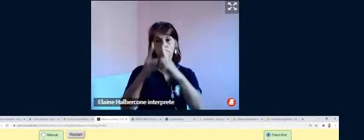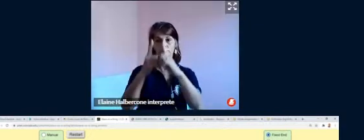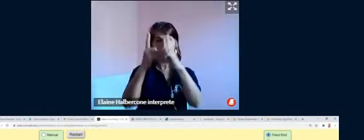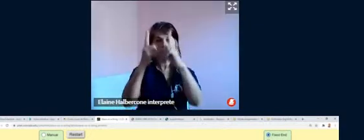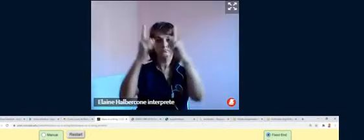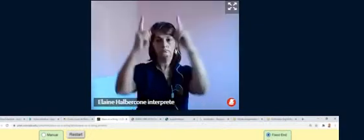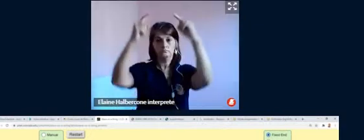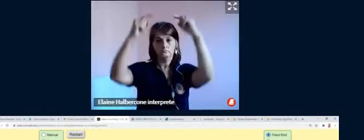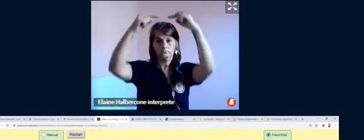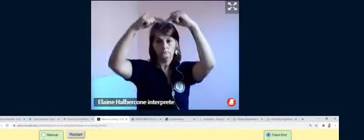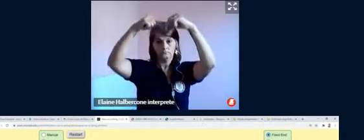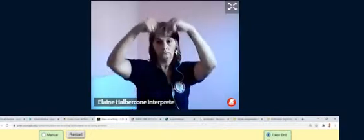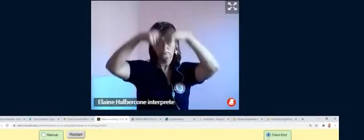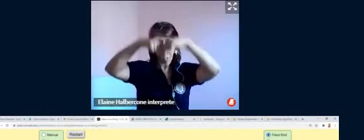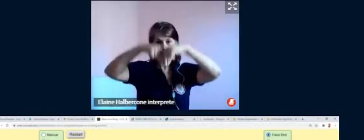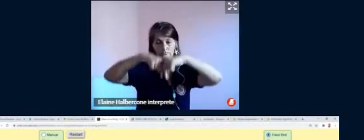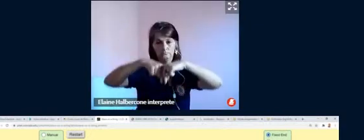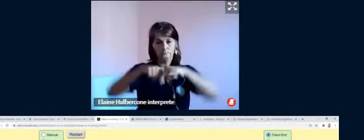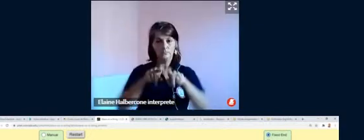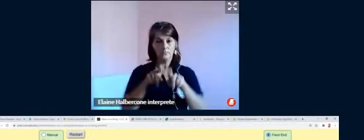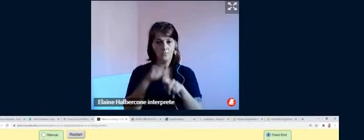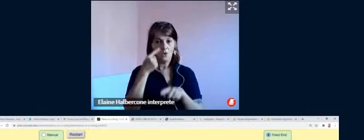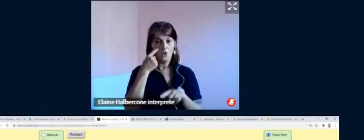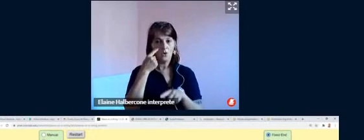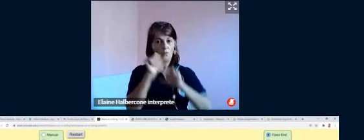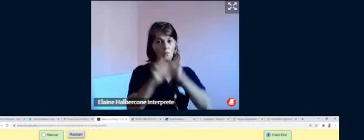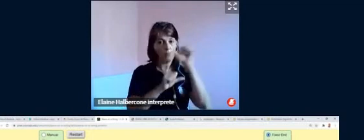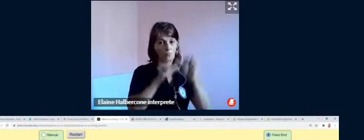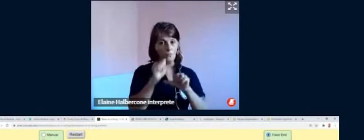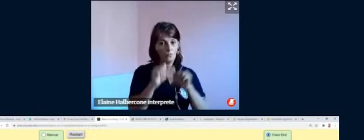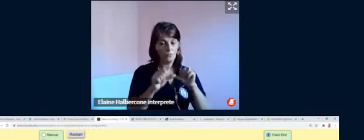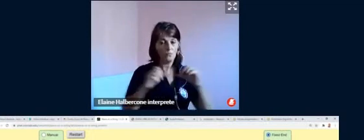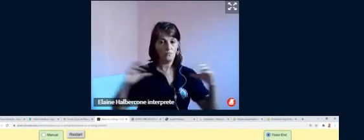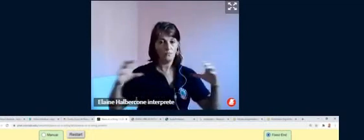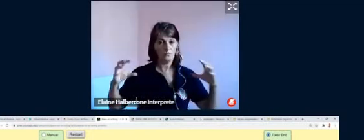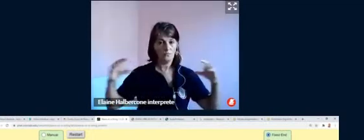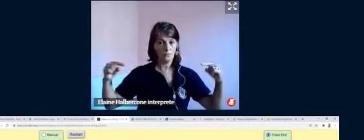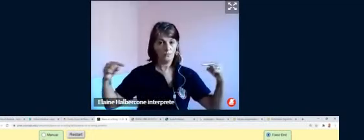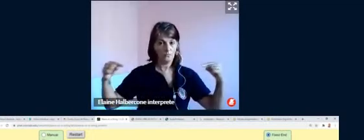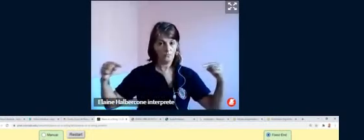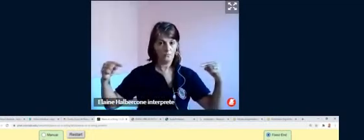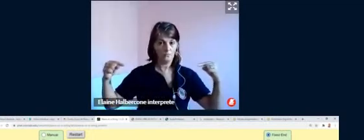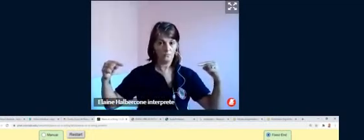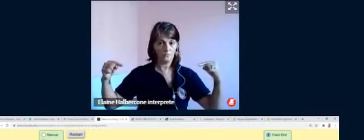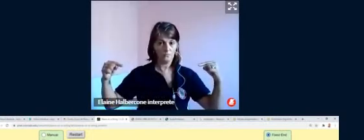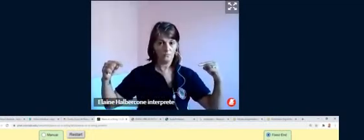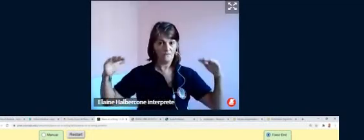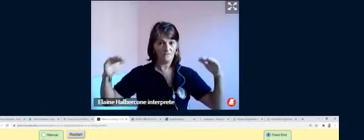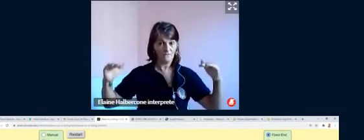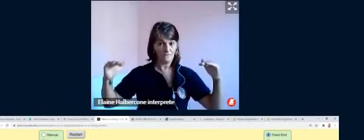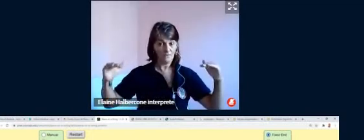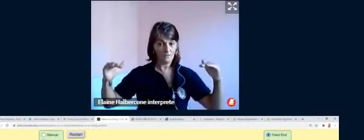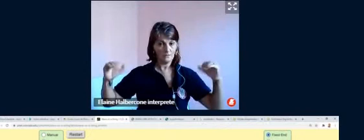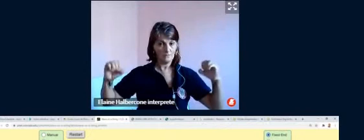Então, vou dar aqui, né, mudar essa extremidade. Essa extremidade ela está fixa, está